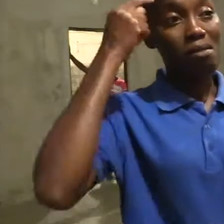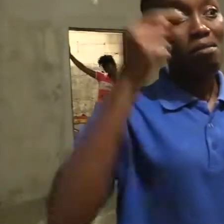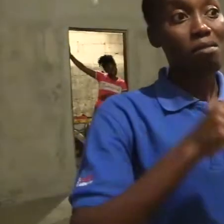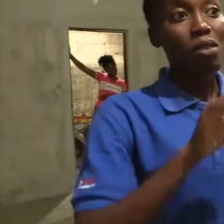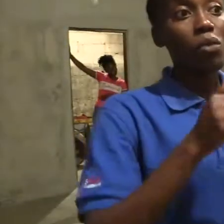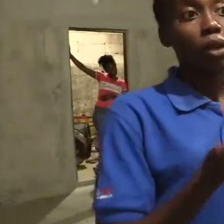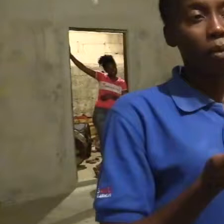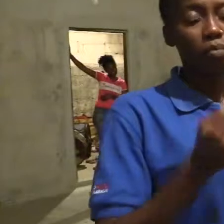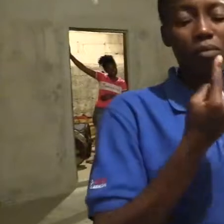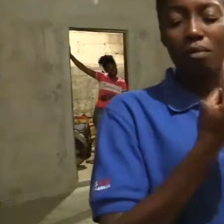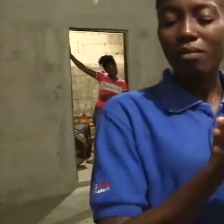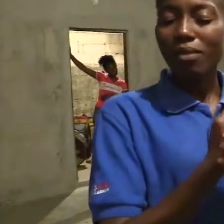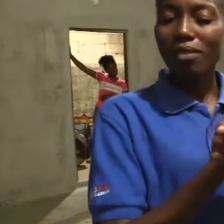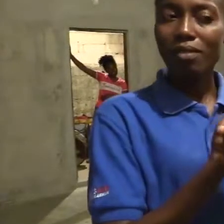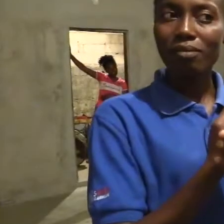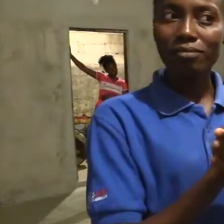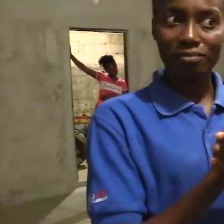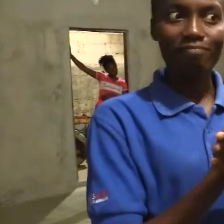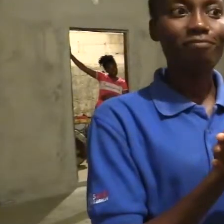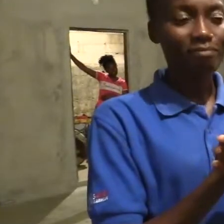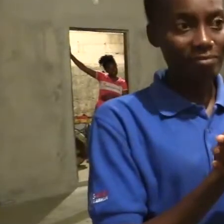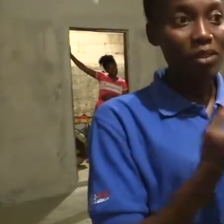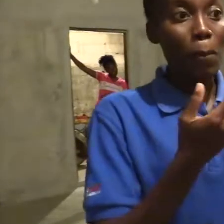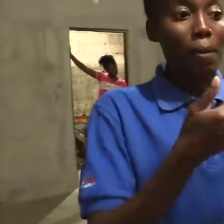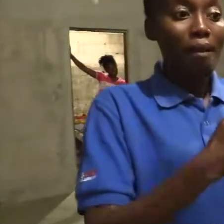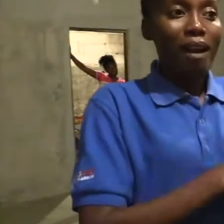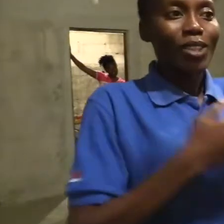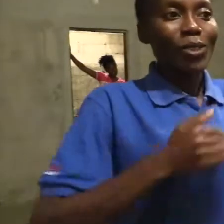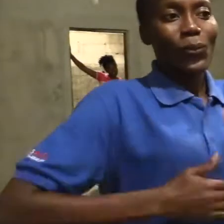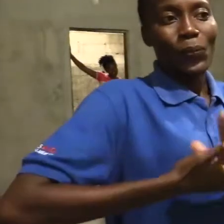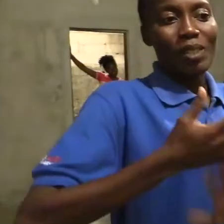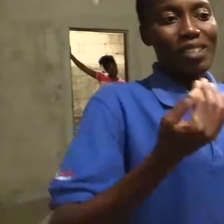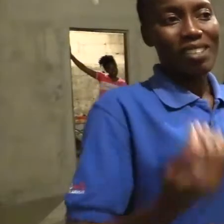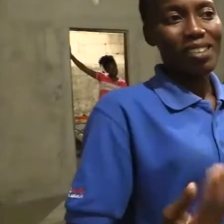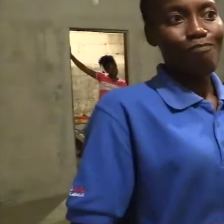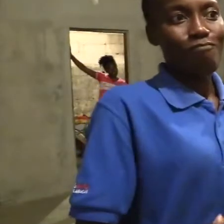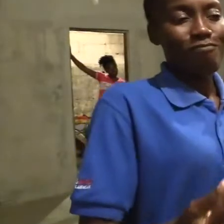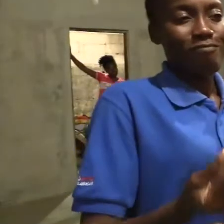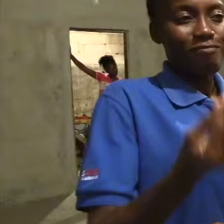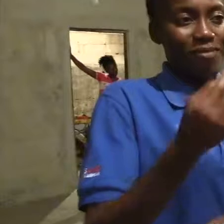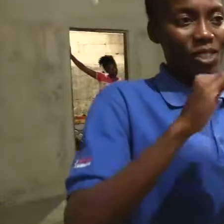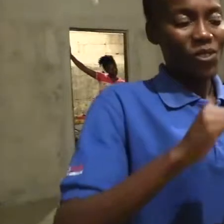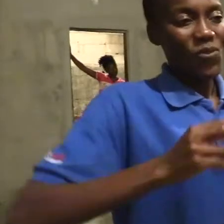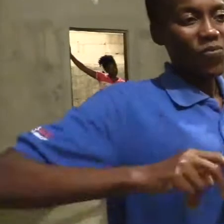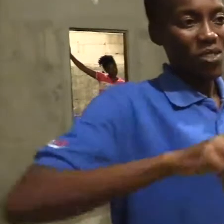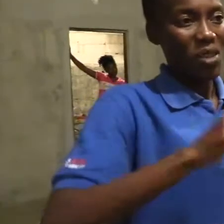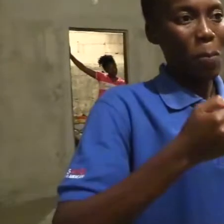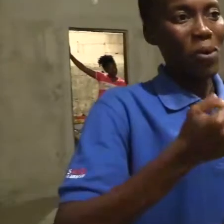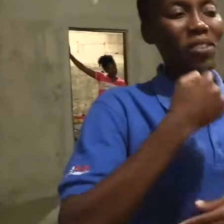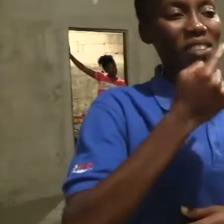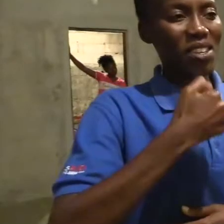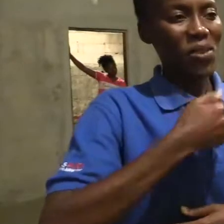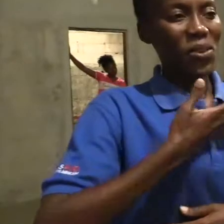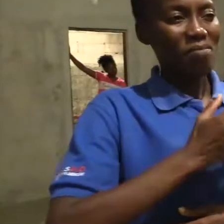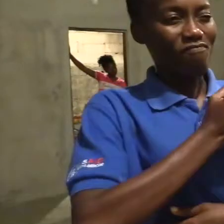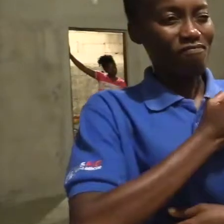uma coisa muito importante. Porque desde criança que estou na dança. Porque valorizo a dança